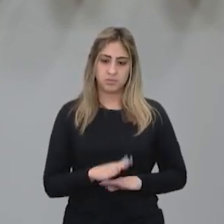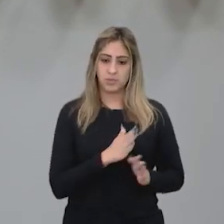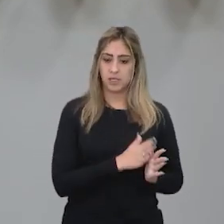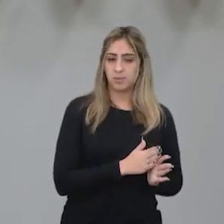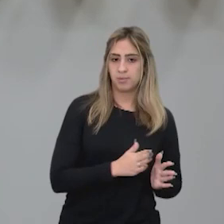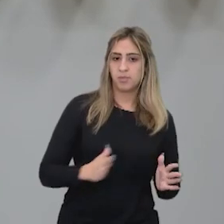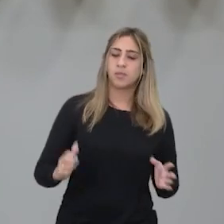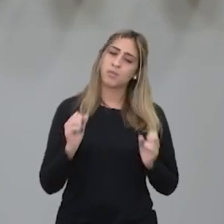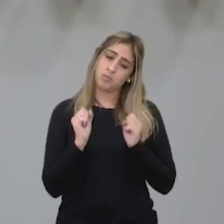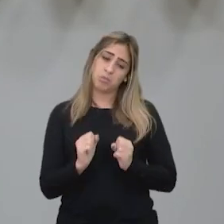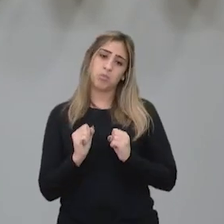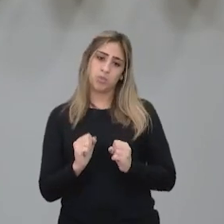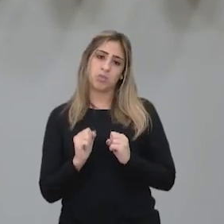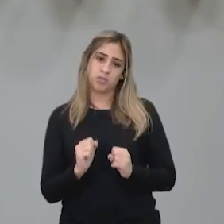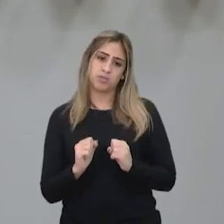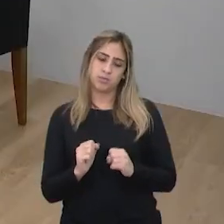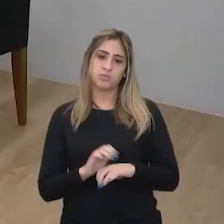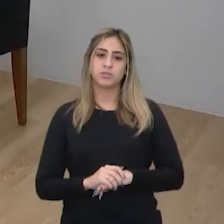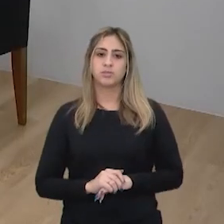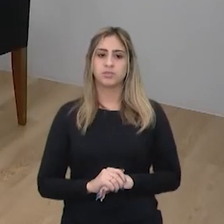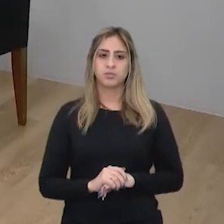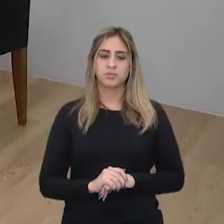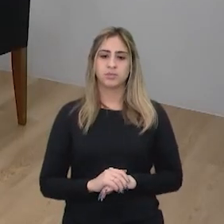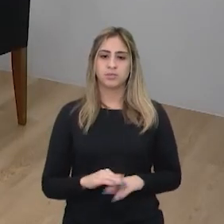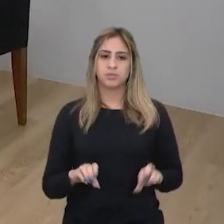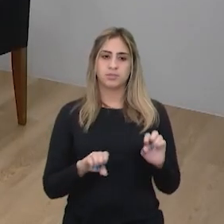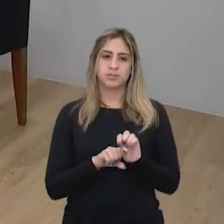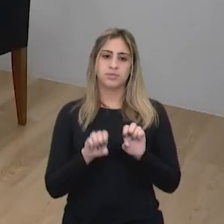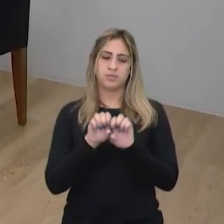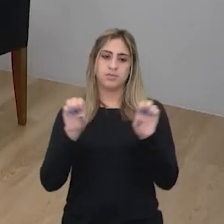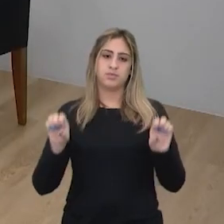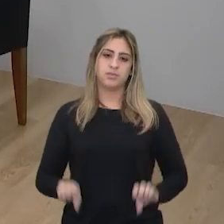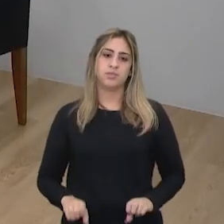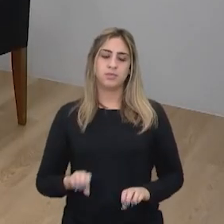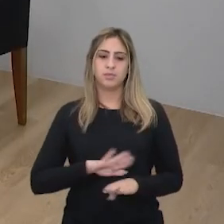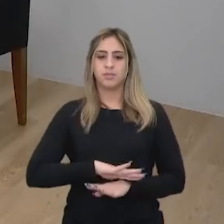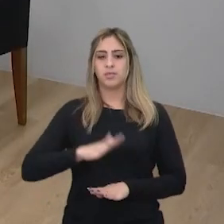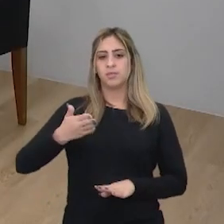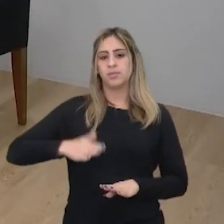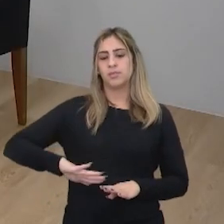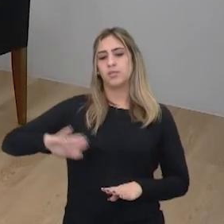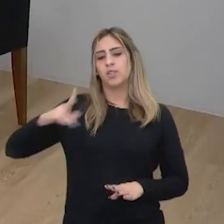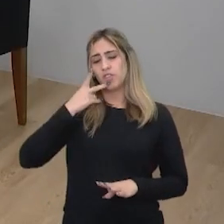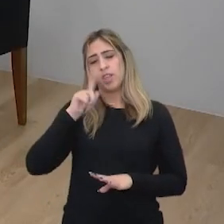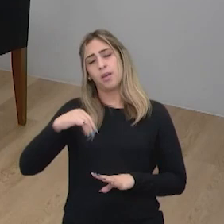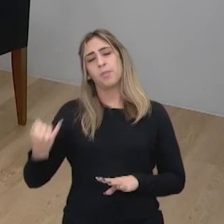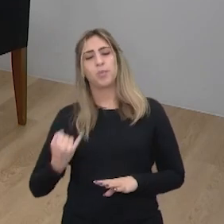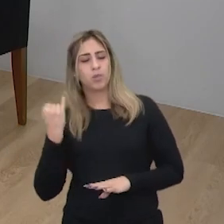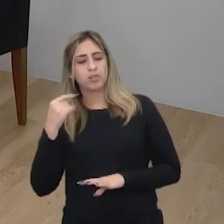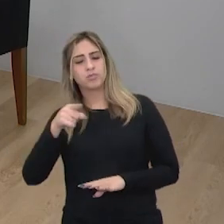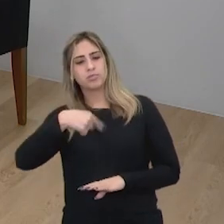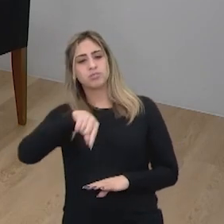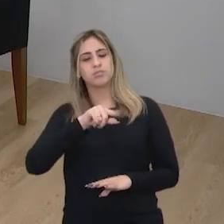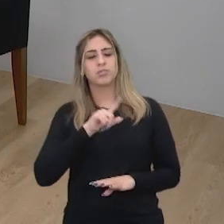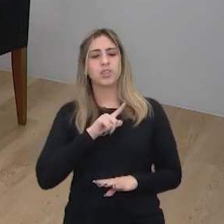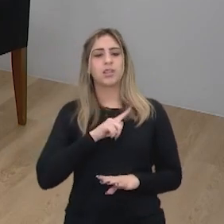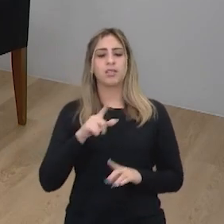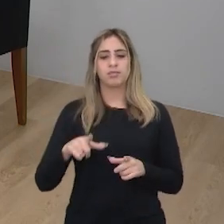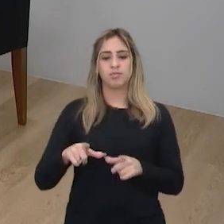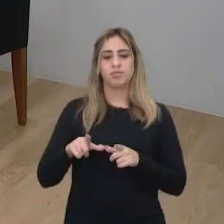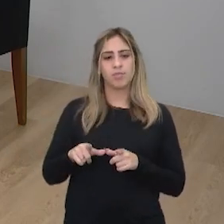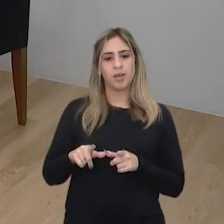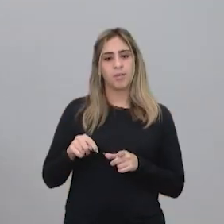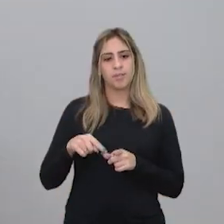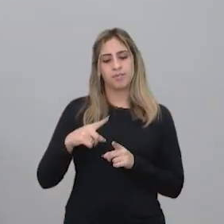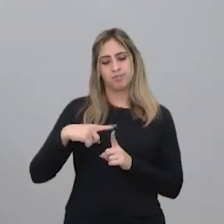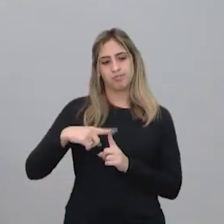passando, pode ser ali determinando... Você tem menos estrutura para te retirar da montanha, né? Por isso que eu falei que é importante você ter o teu kit de primeiros socorros. Porque